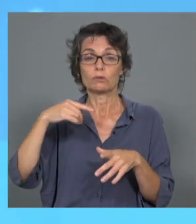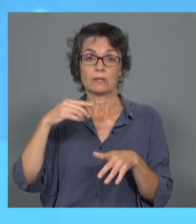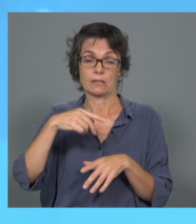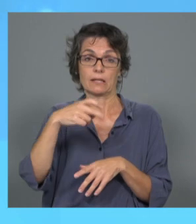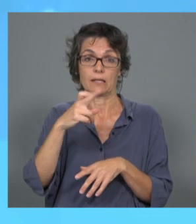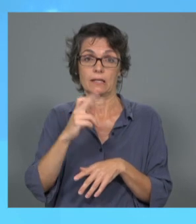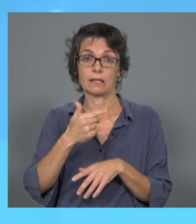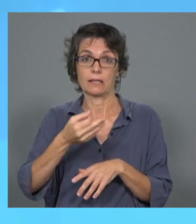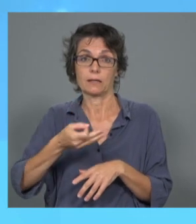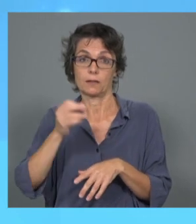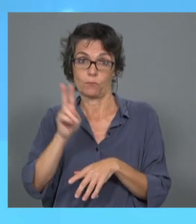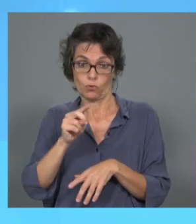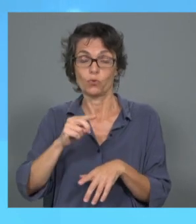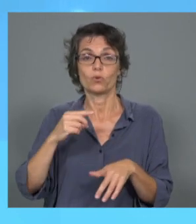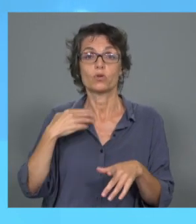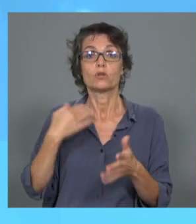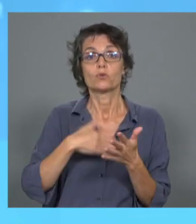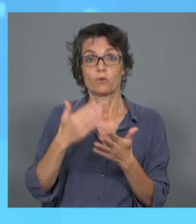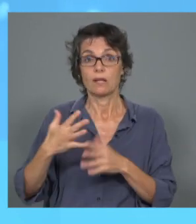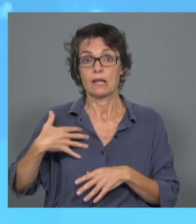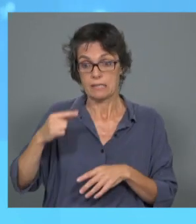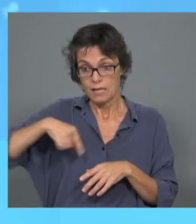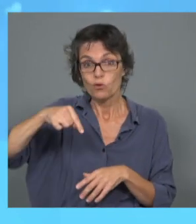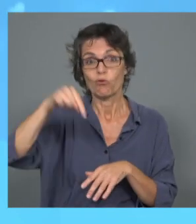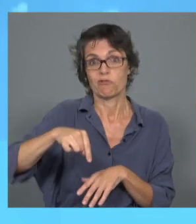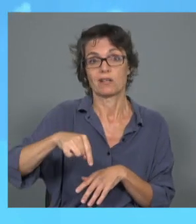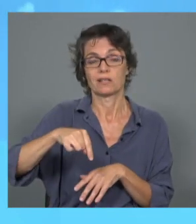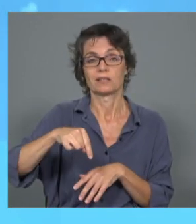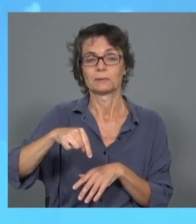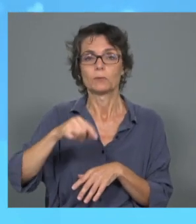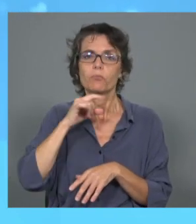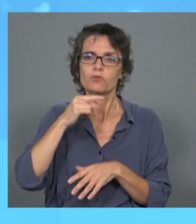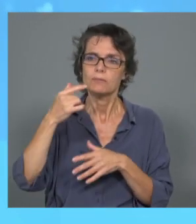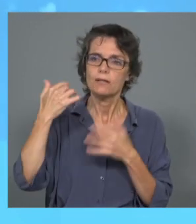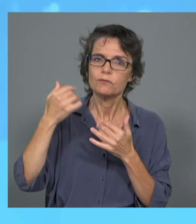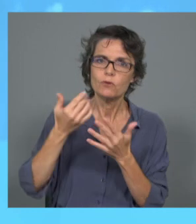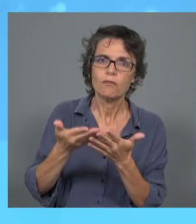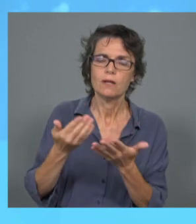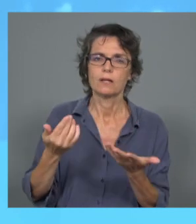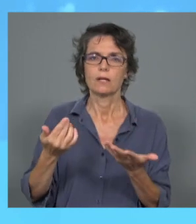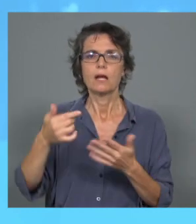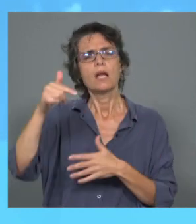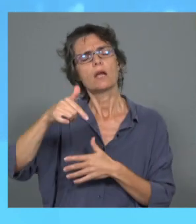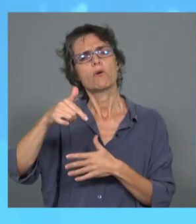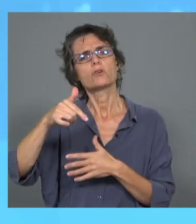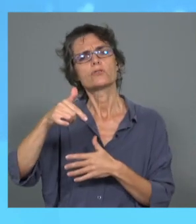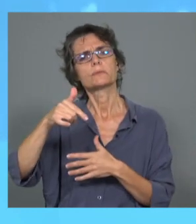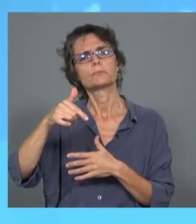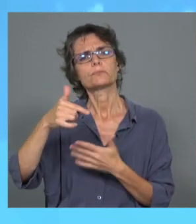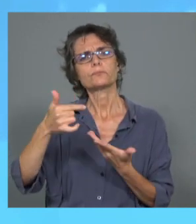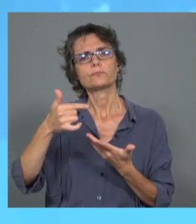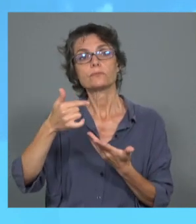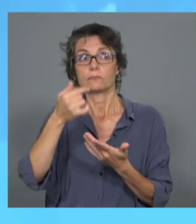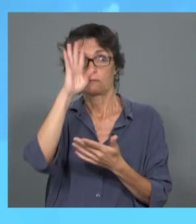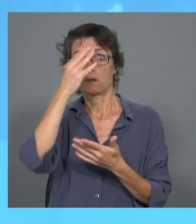sexta-feira, mas hoje o fenómeno comunicacional polarizou-se em muitas